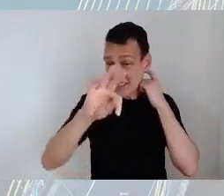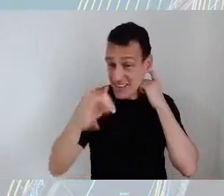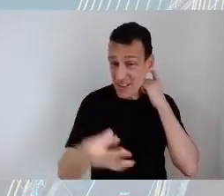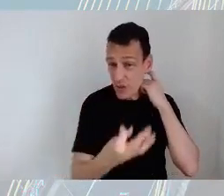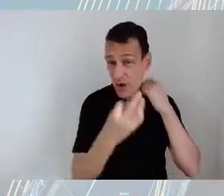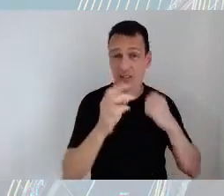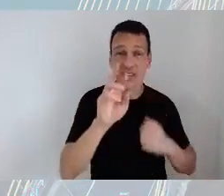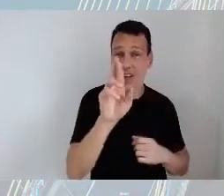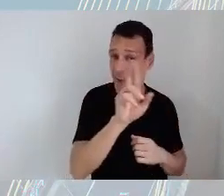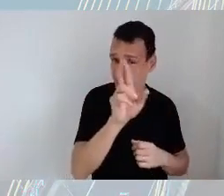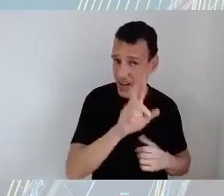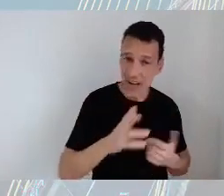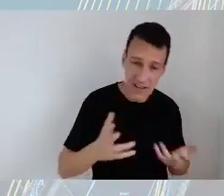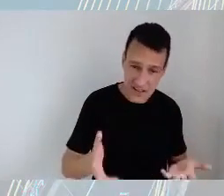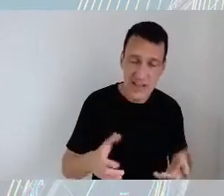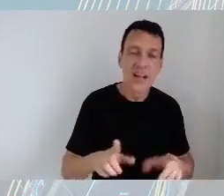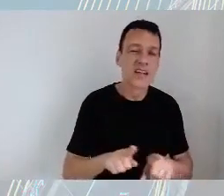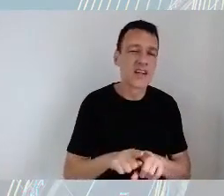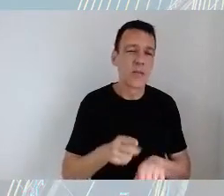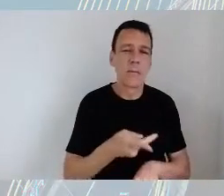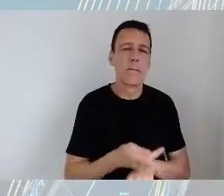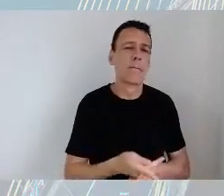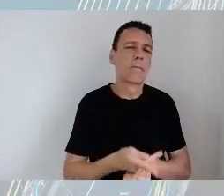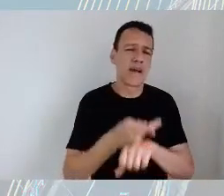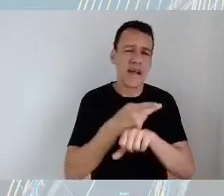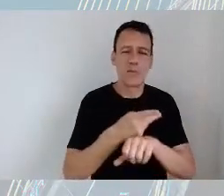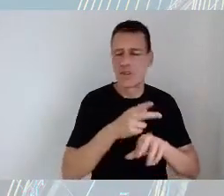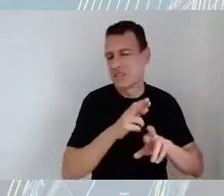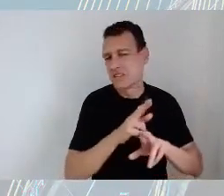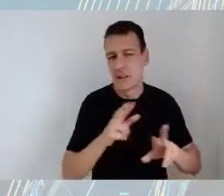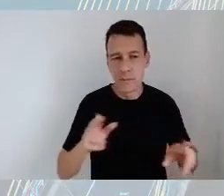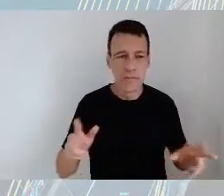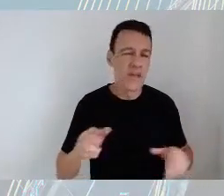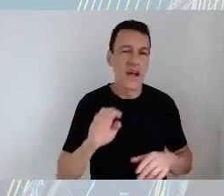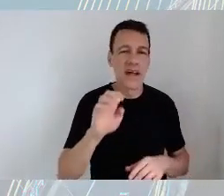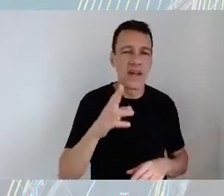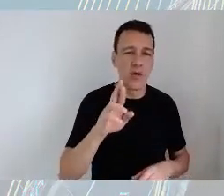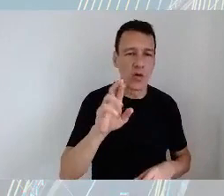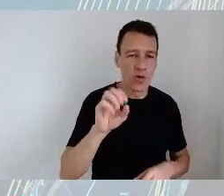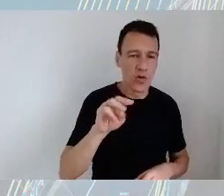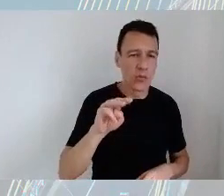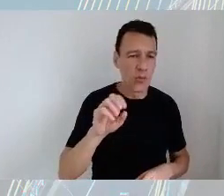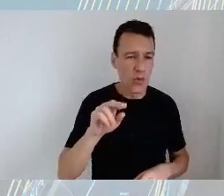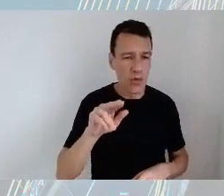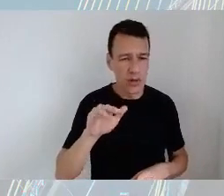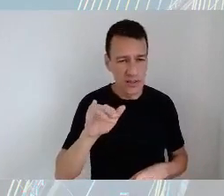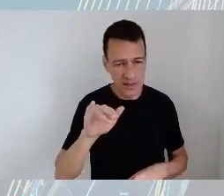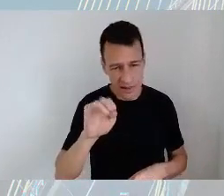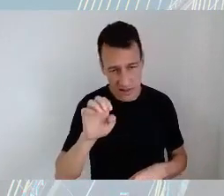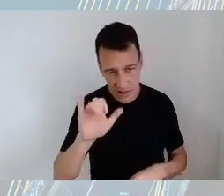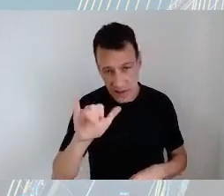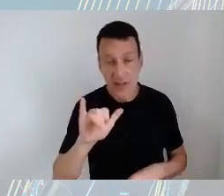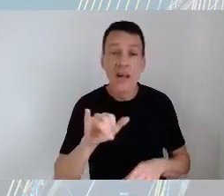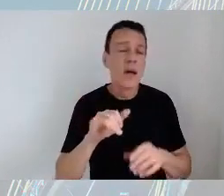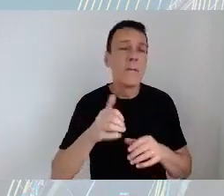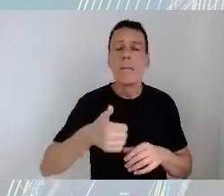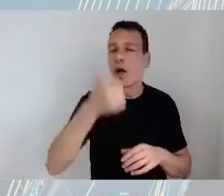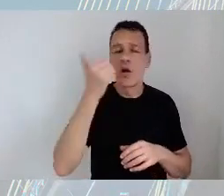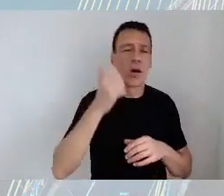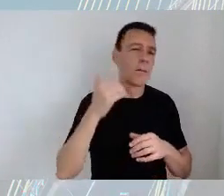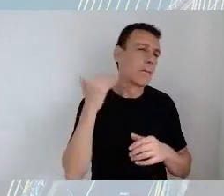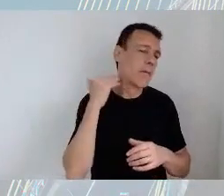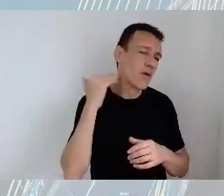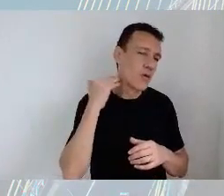prêmios que a gente recebeu ao longo dos anos, como por exemplo aí pela Euromoney, como o melhor banco dos mercados emergentes, ou por exemplo a